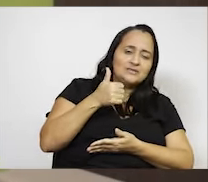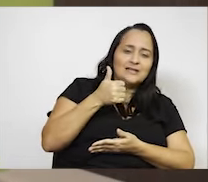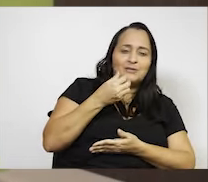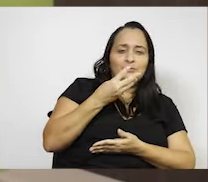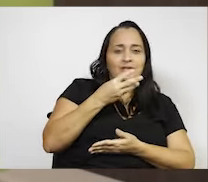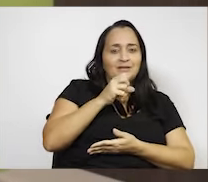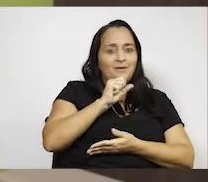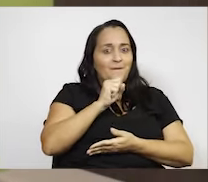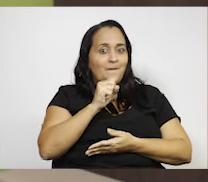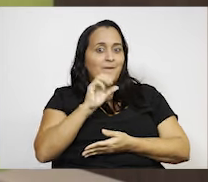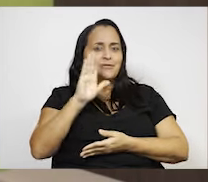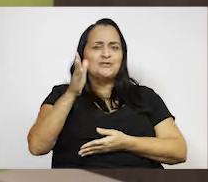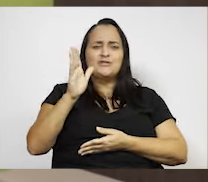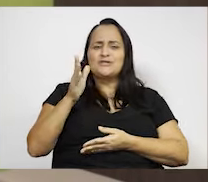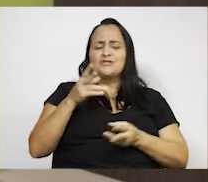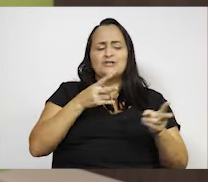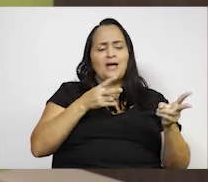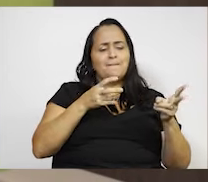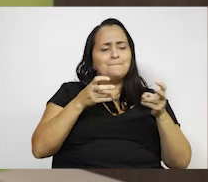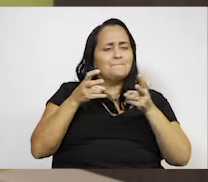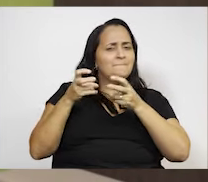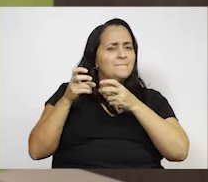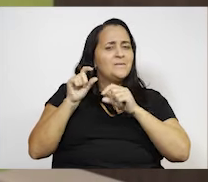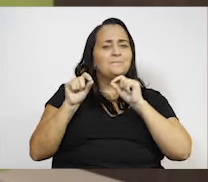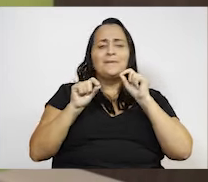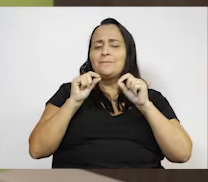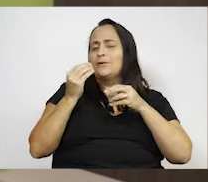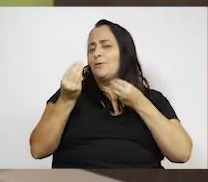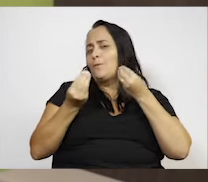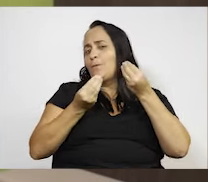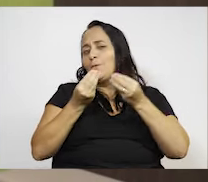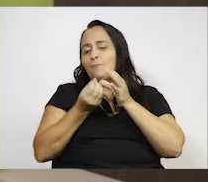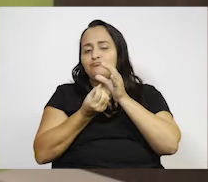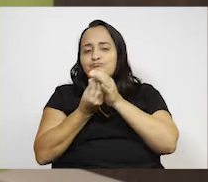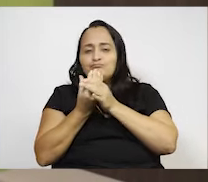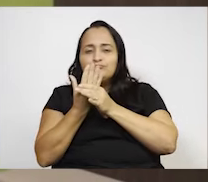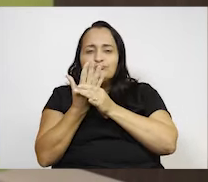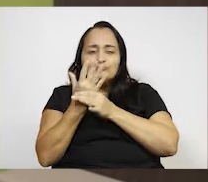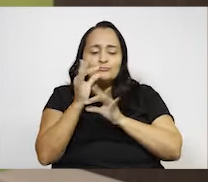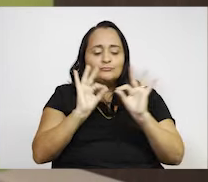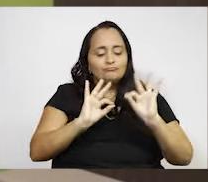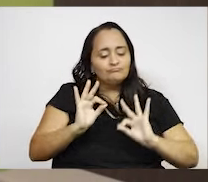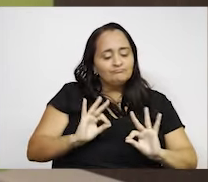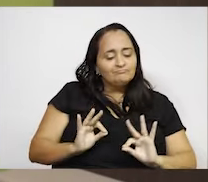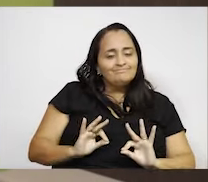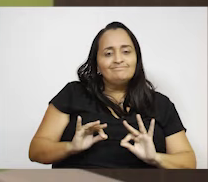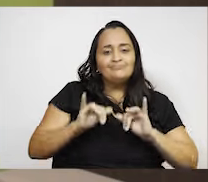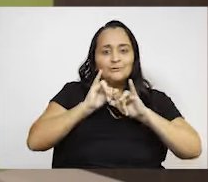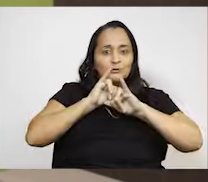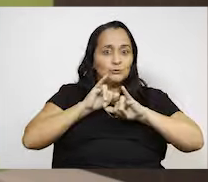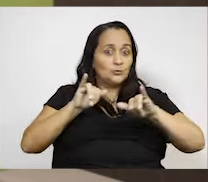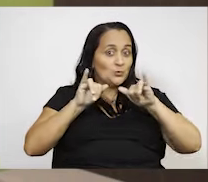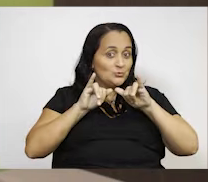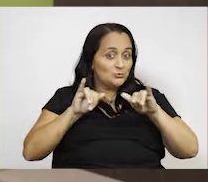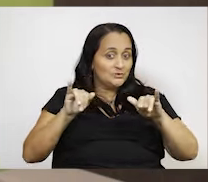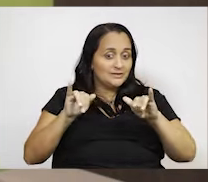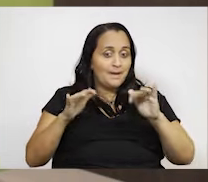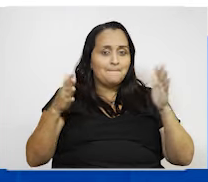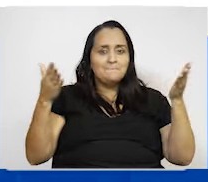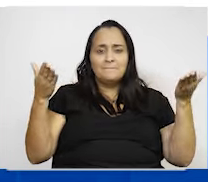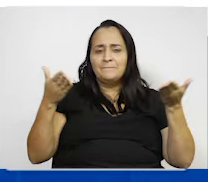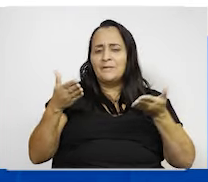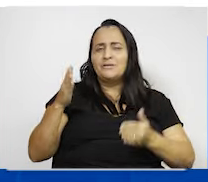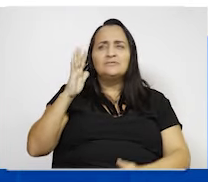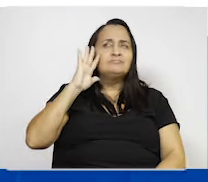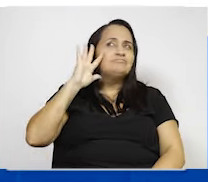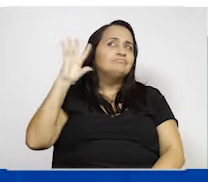todo o processo de construção de uma notícia. E agora a gente vai pensar